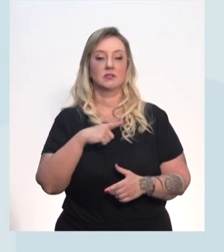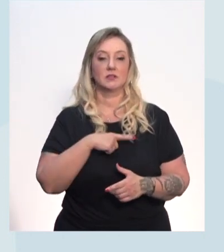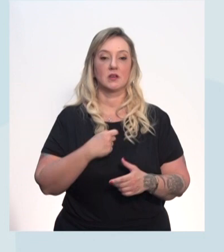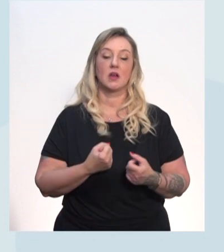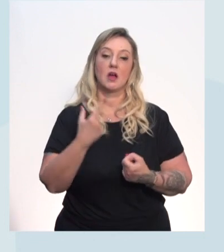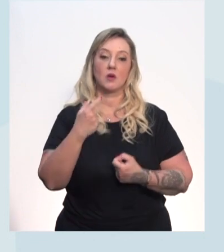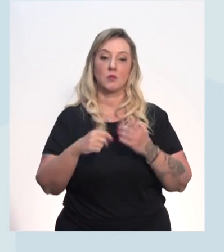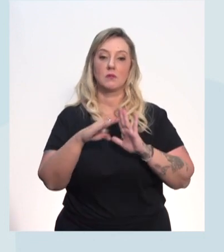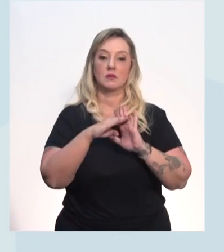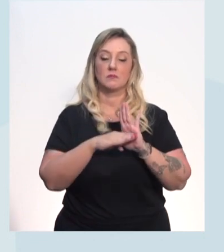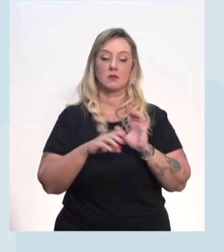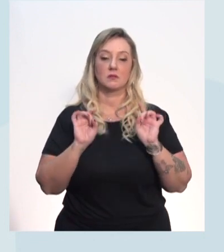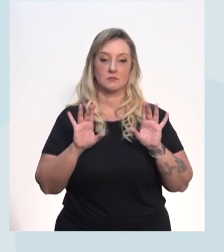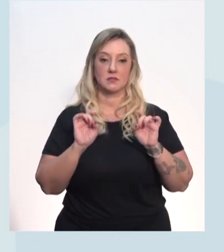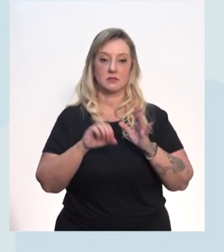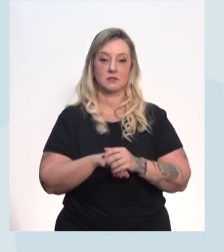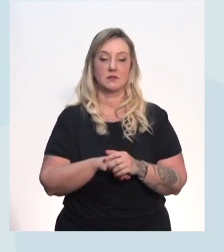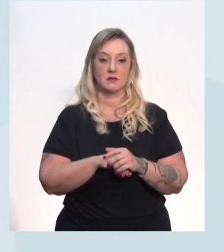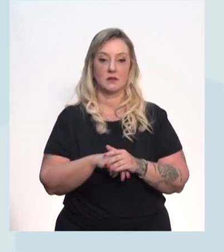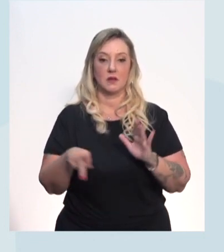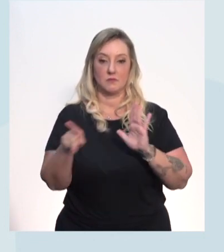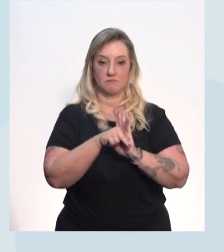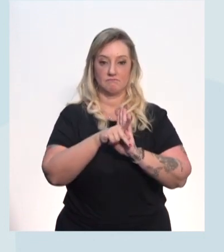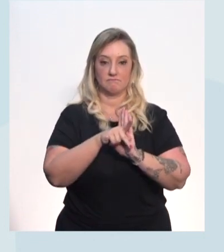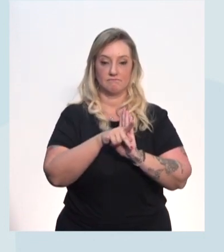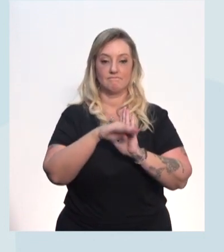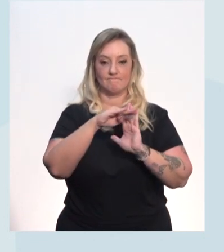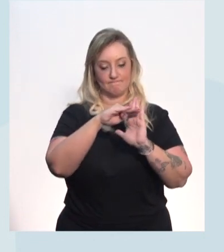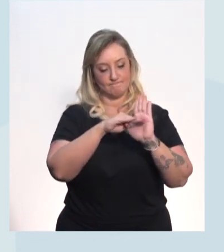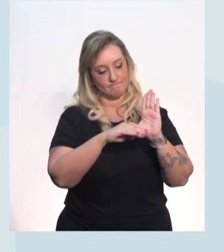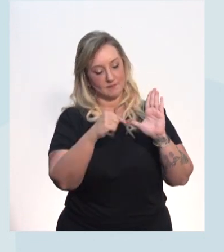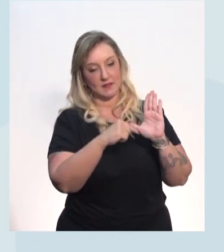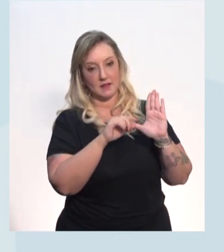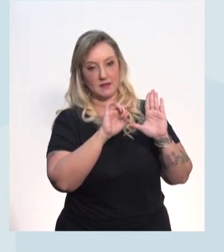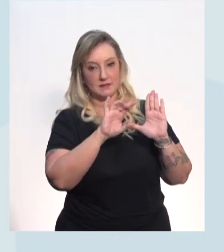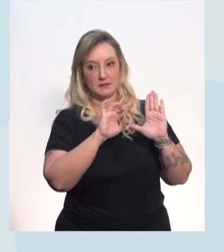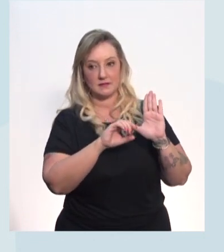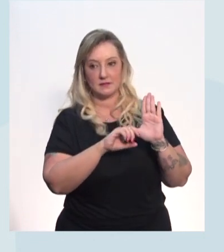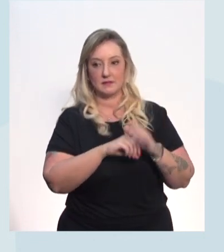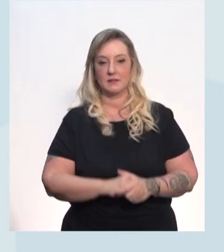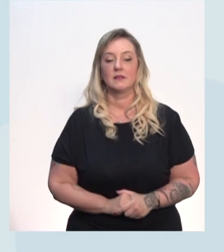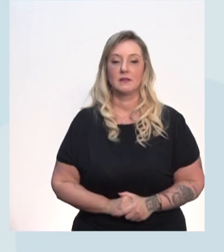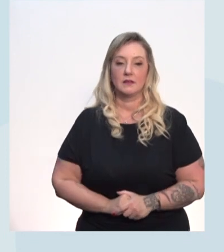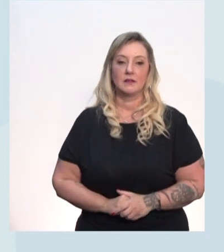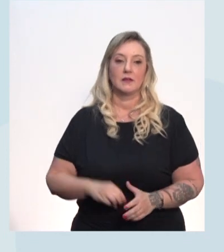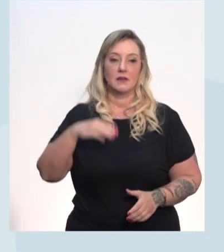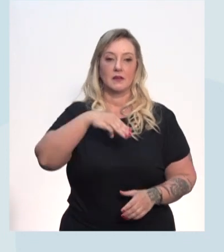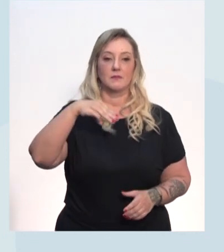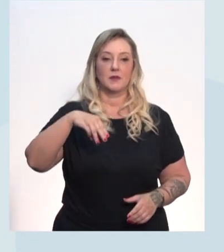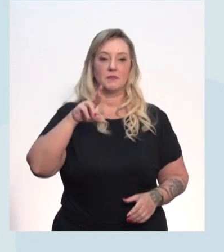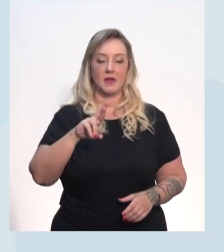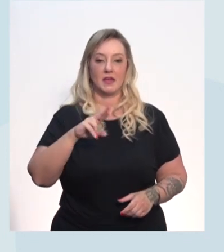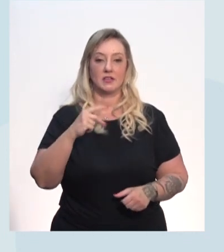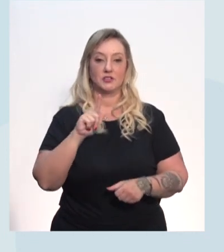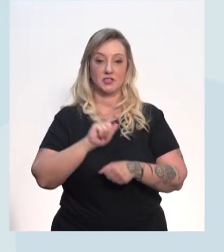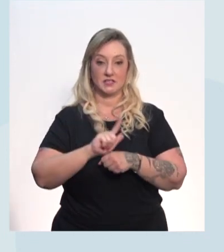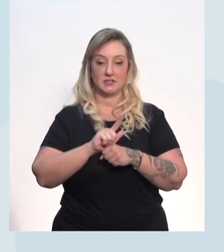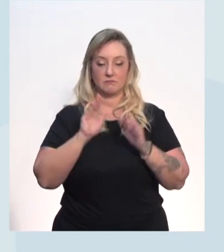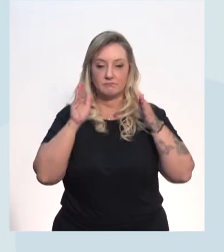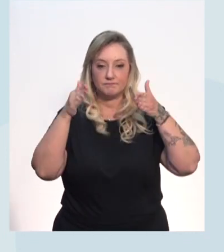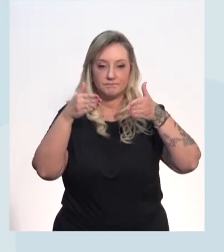de conhecimento. Nós temos algumas pautas do programa Inova Educação, lembrando que agora toda a rede tem